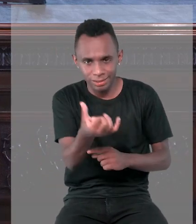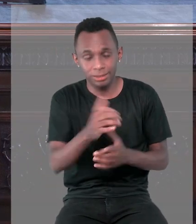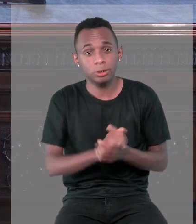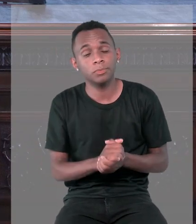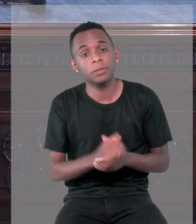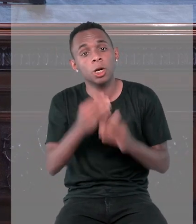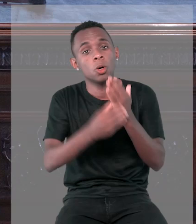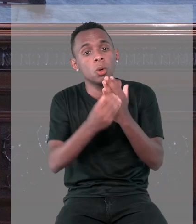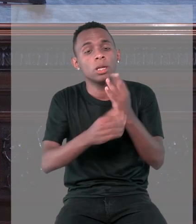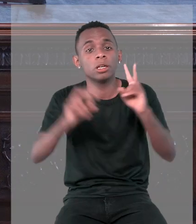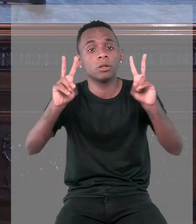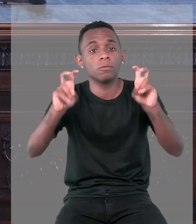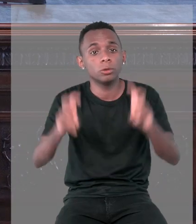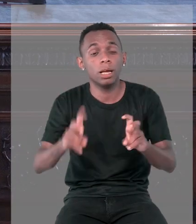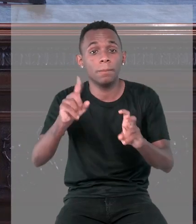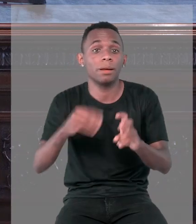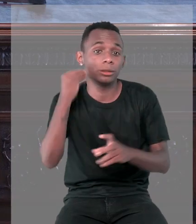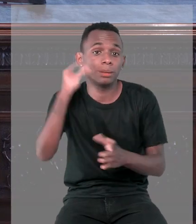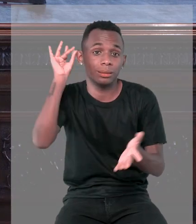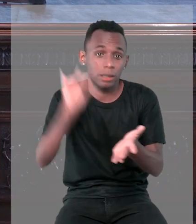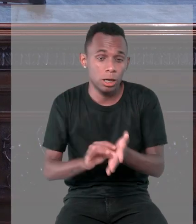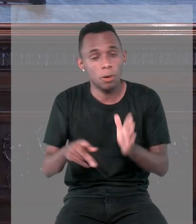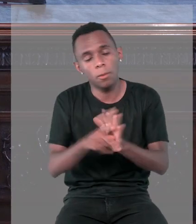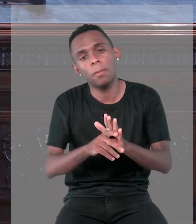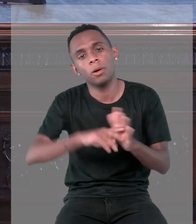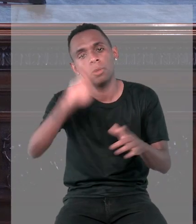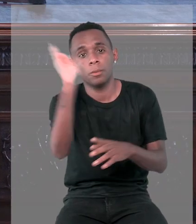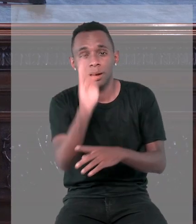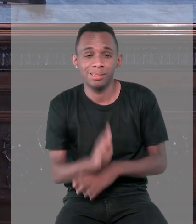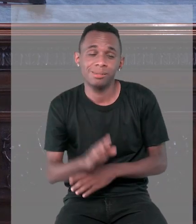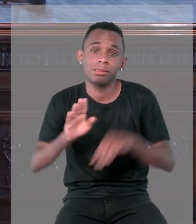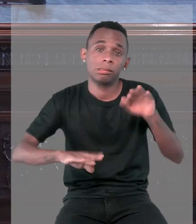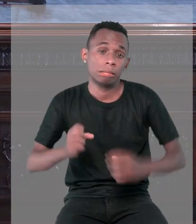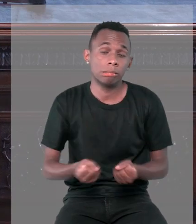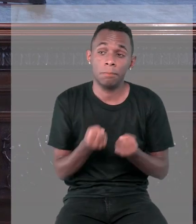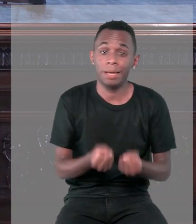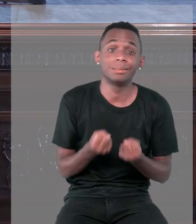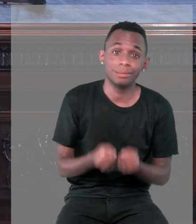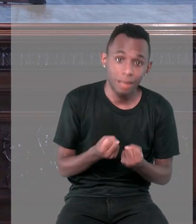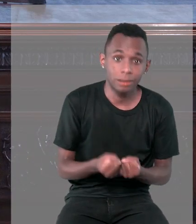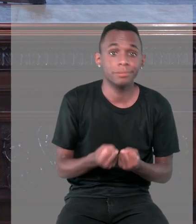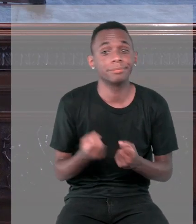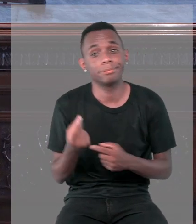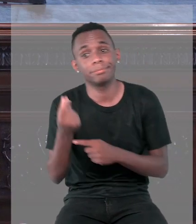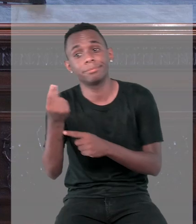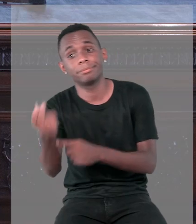esses livros tentam abordar uma realidade desse nosso Brasil de hoje, às vezes cruel, às vezes terno,